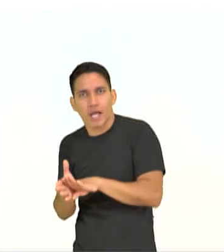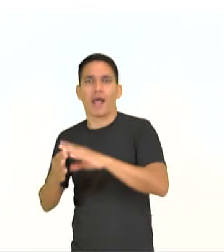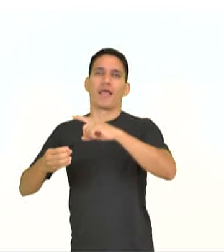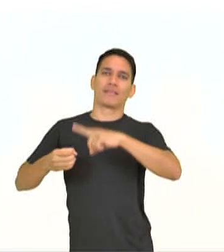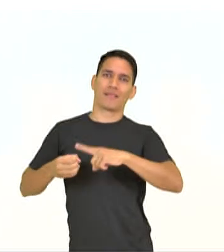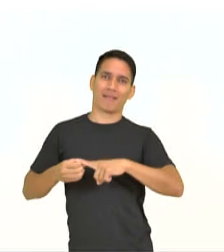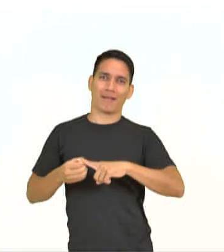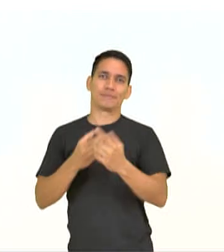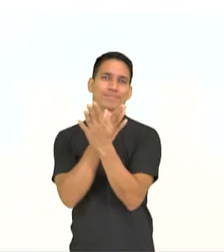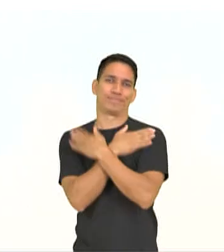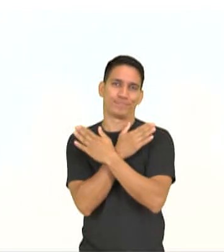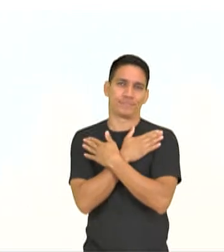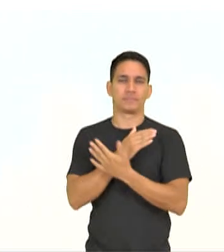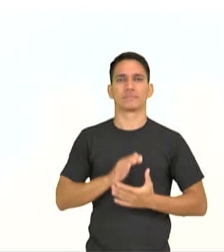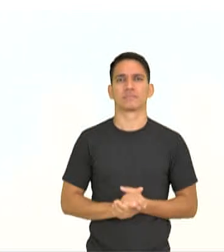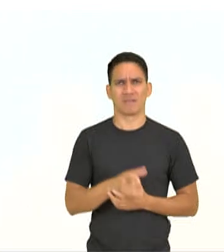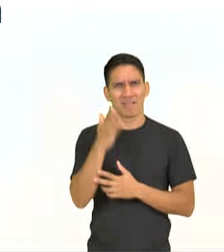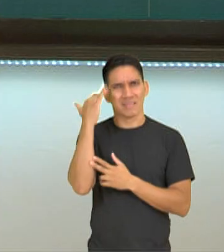é êxodo rural?